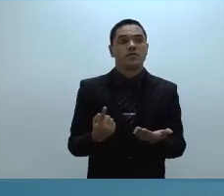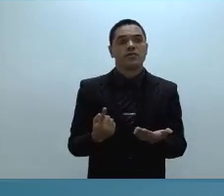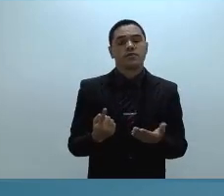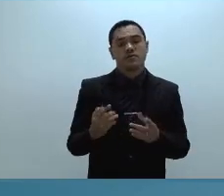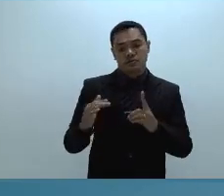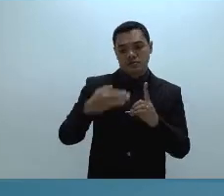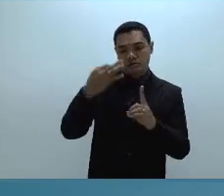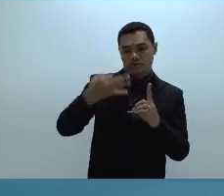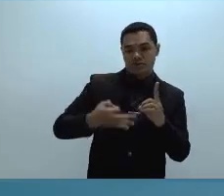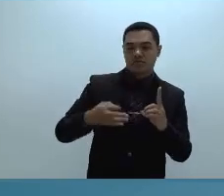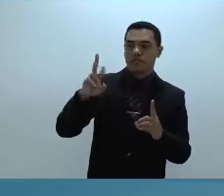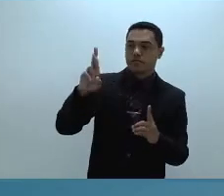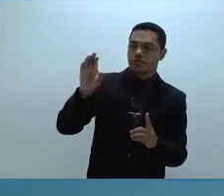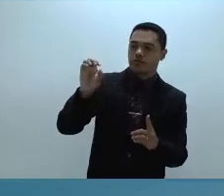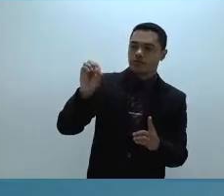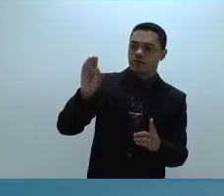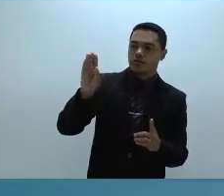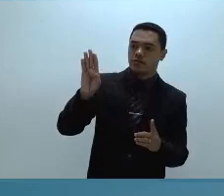Roberto,